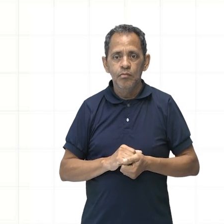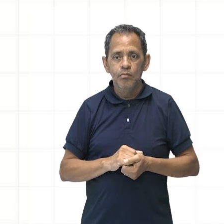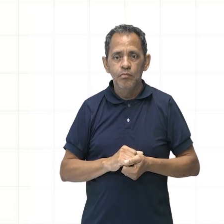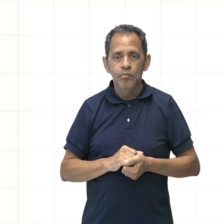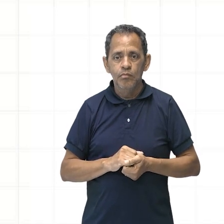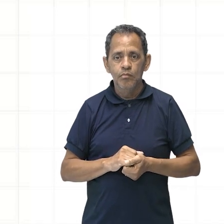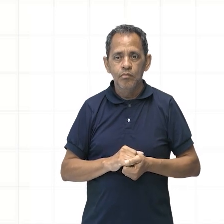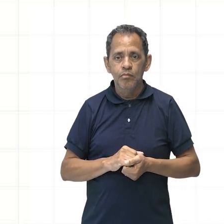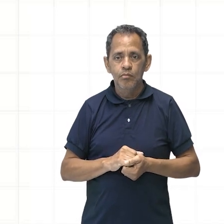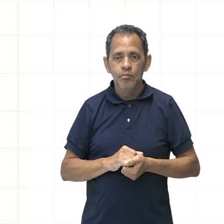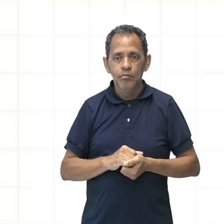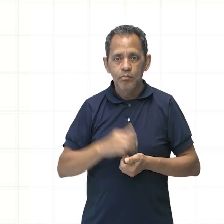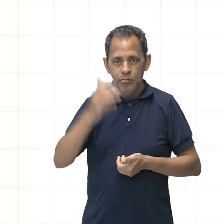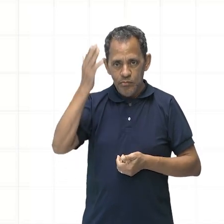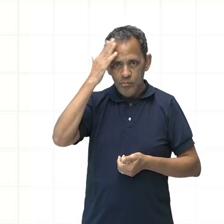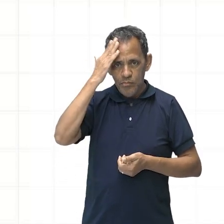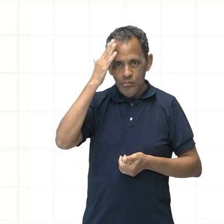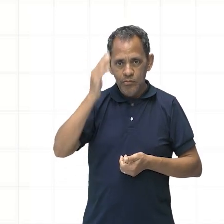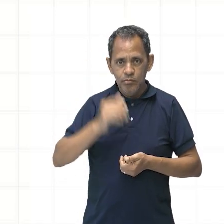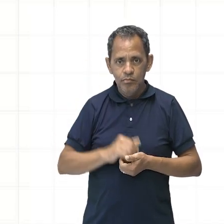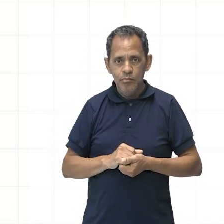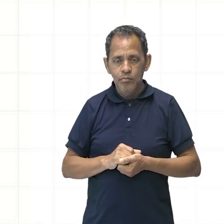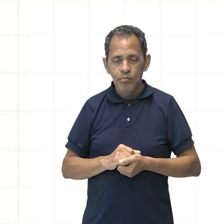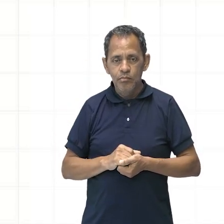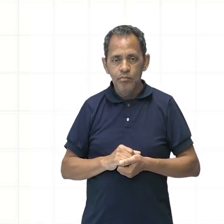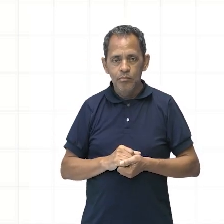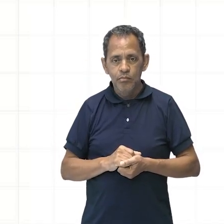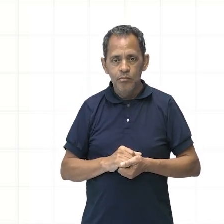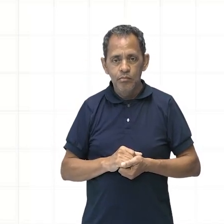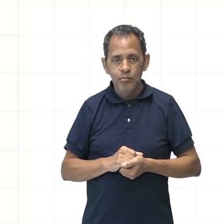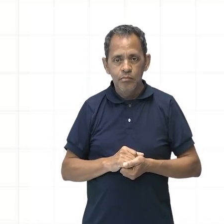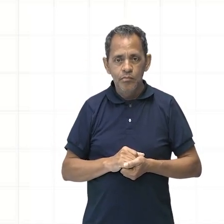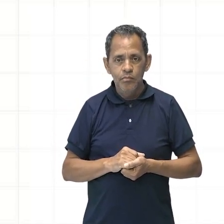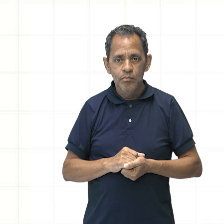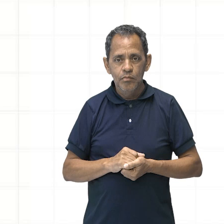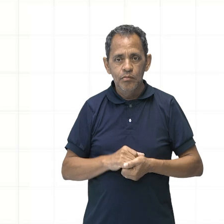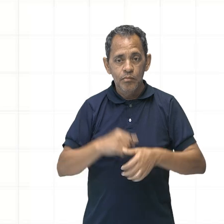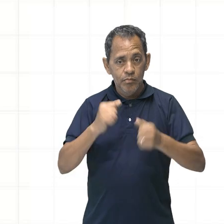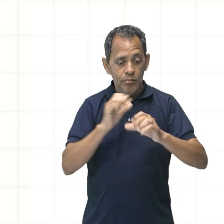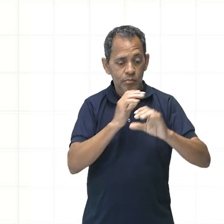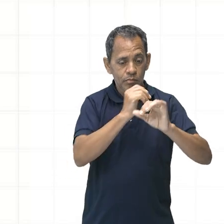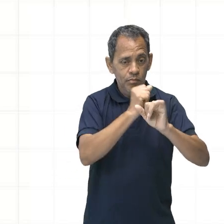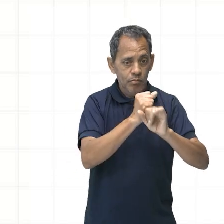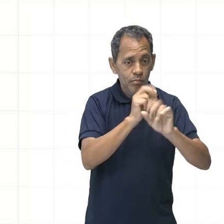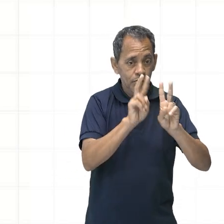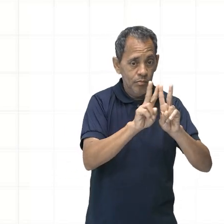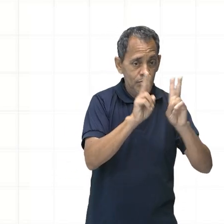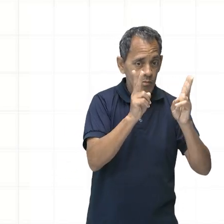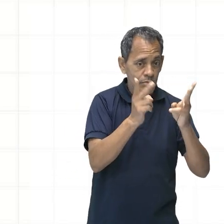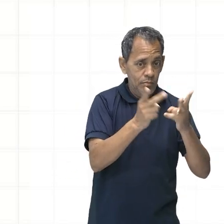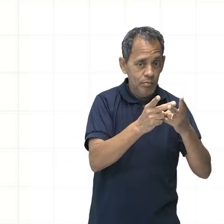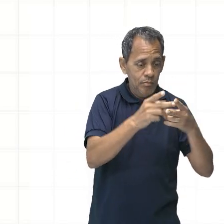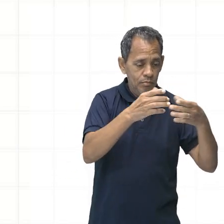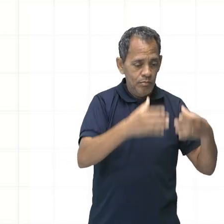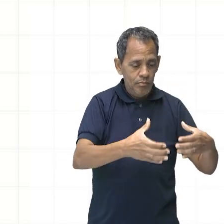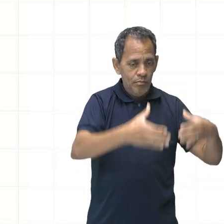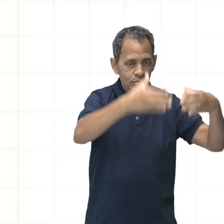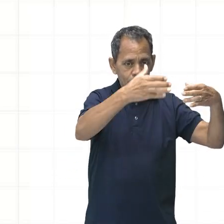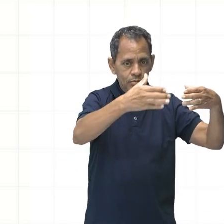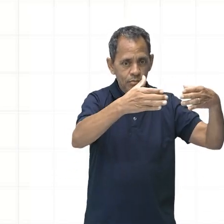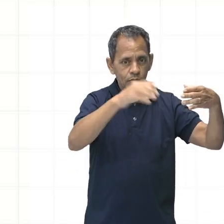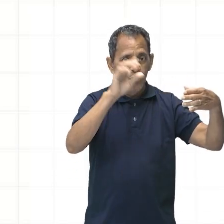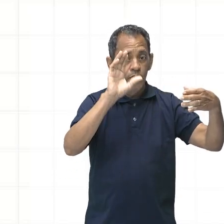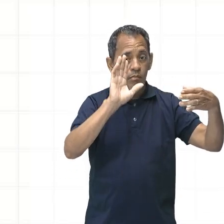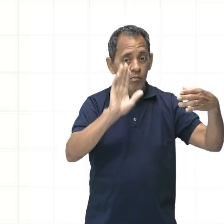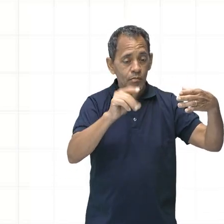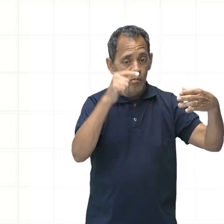tranquilo? Entendeu o raciocínio? De novo. Eu preciso calcular o volume, certo? Só que